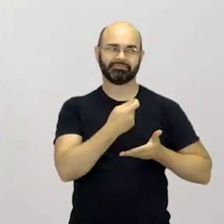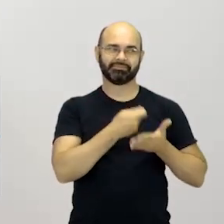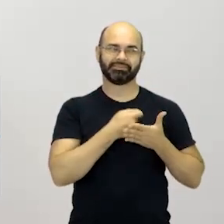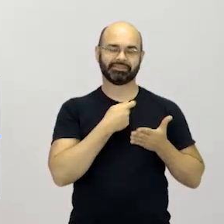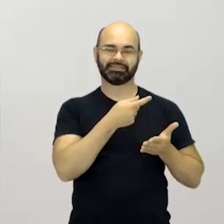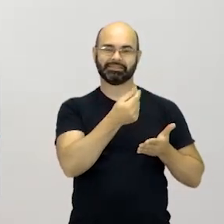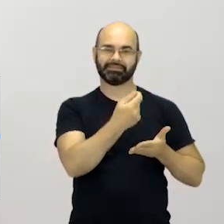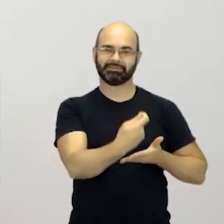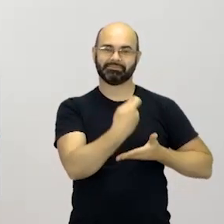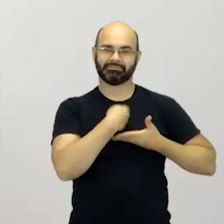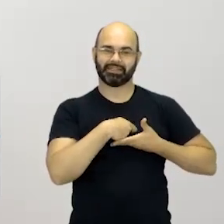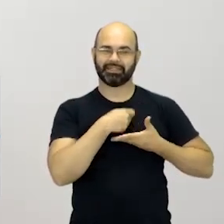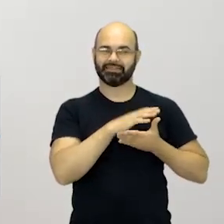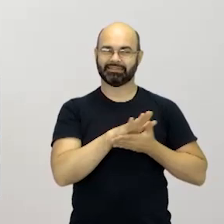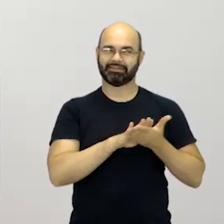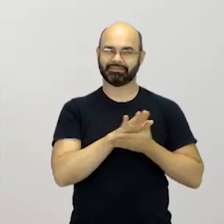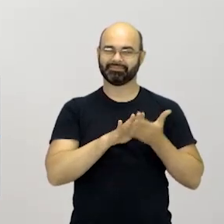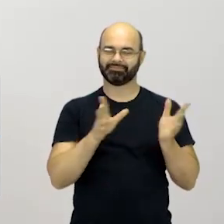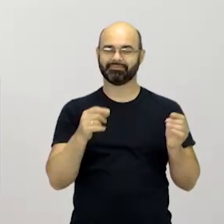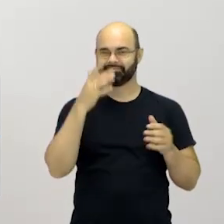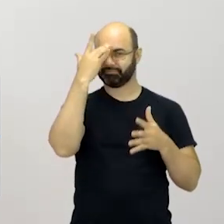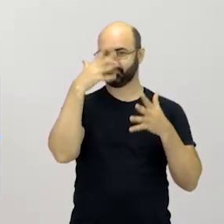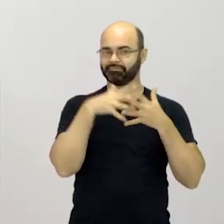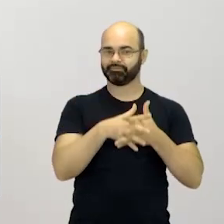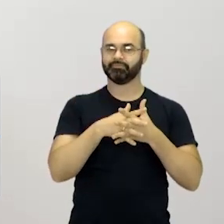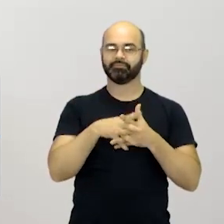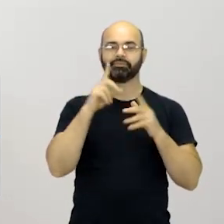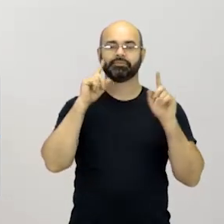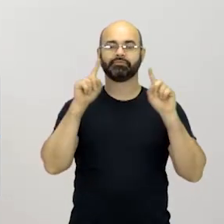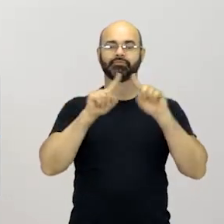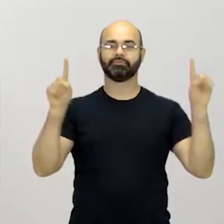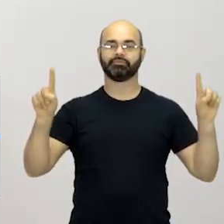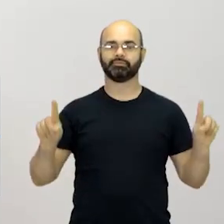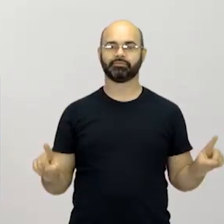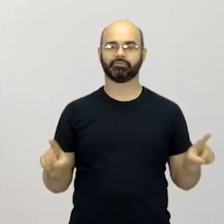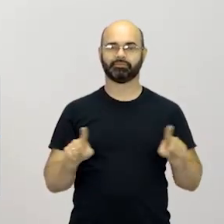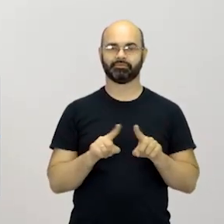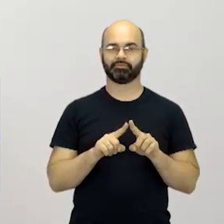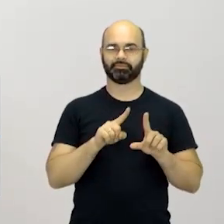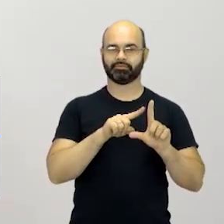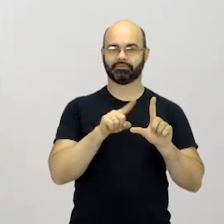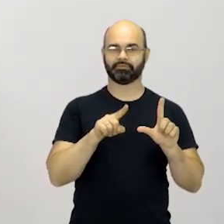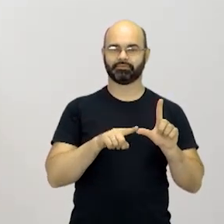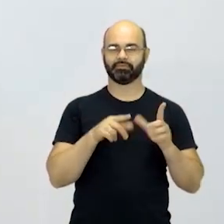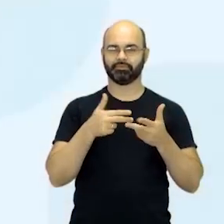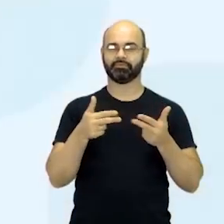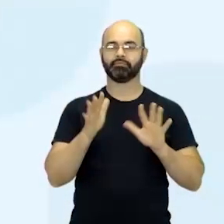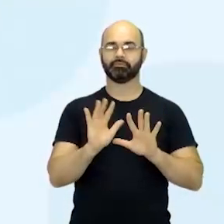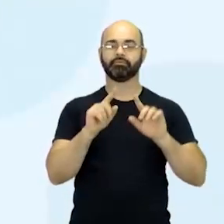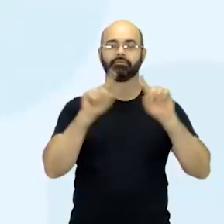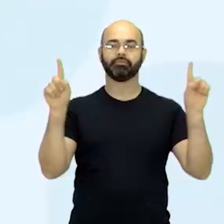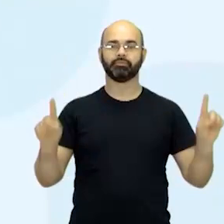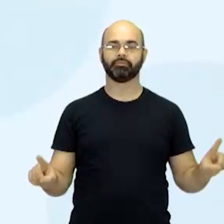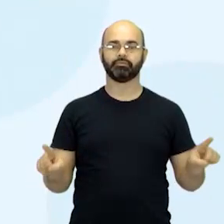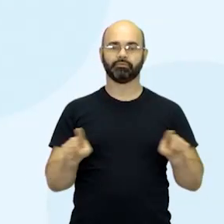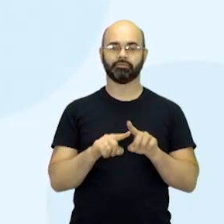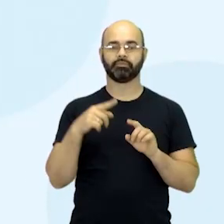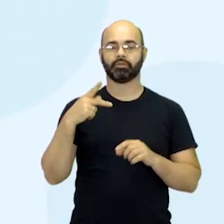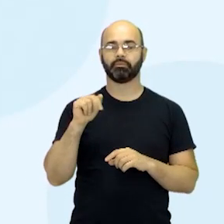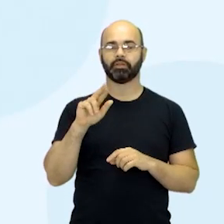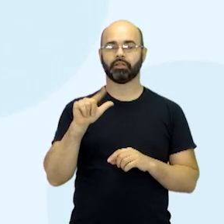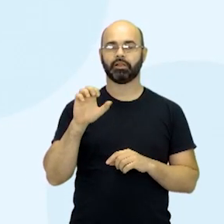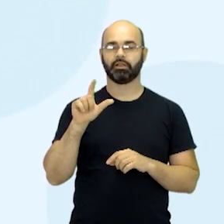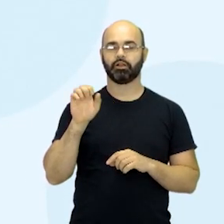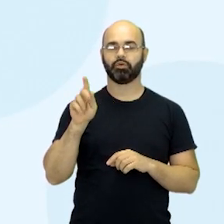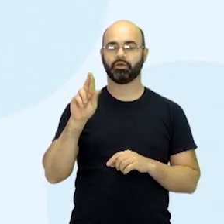ó, só para quem confundiu, né? Tem gente que colocou retângulo, né? Então, ó, tá dizendo o seguinte, gente, ó, qual o paralelogramo que tem